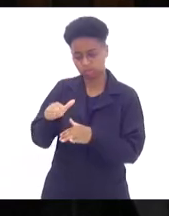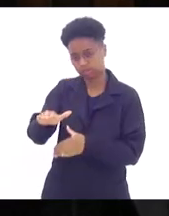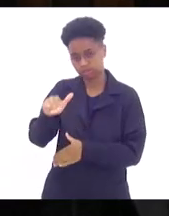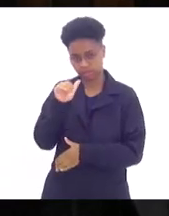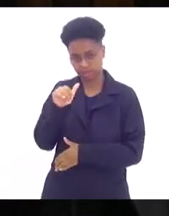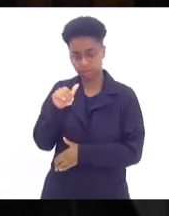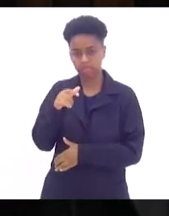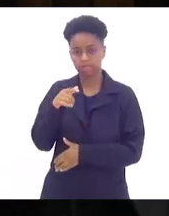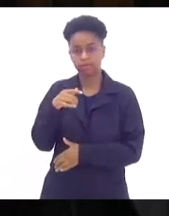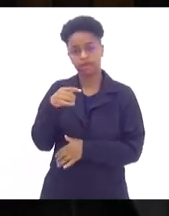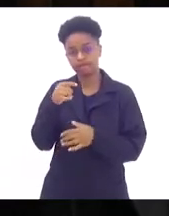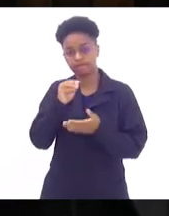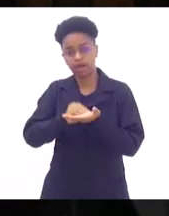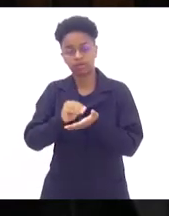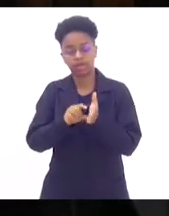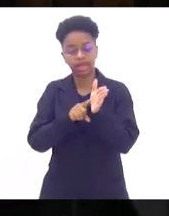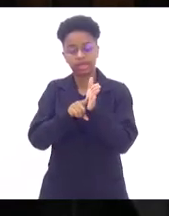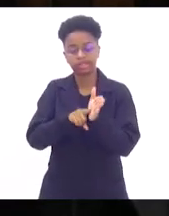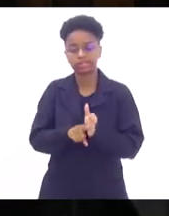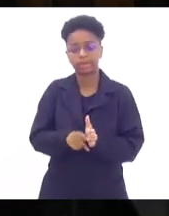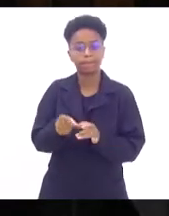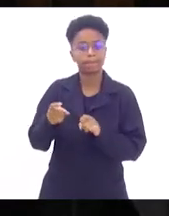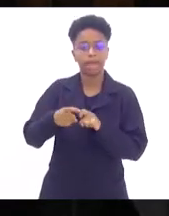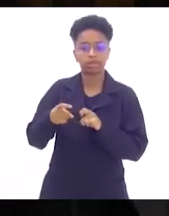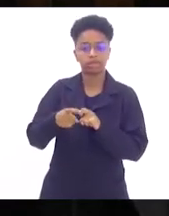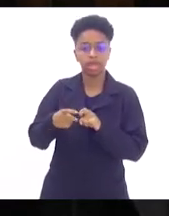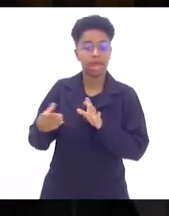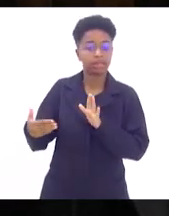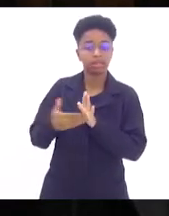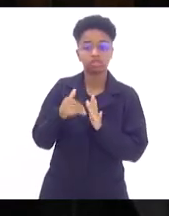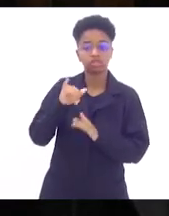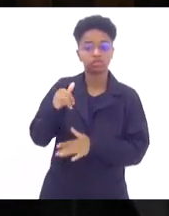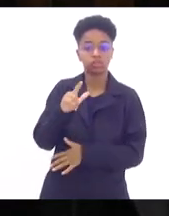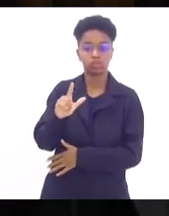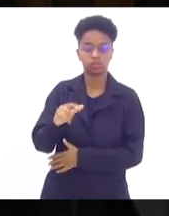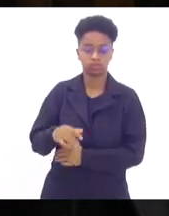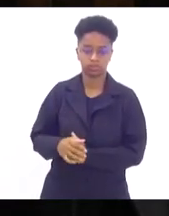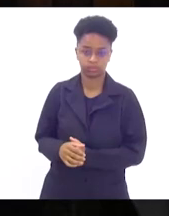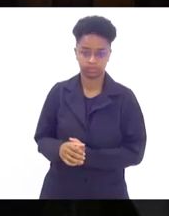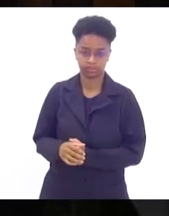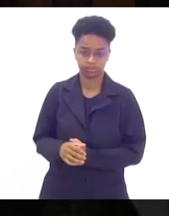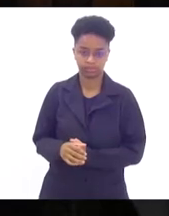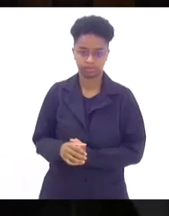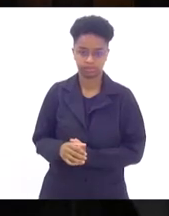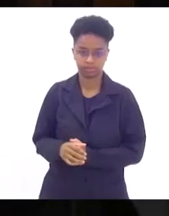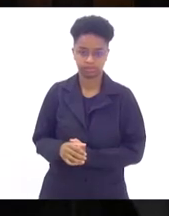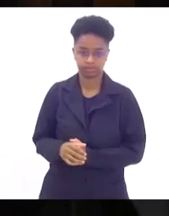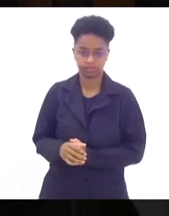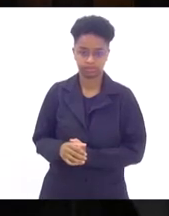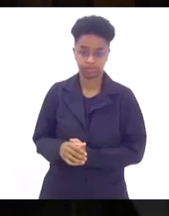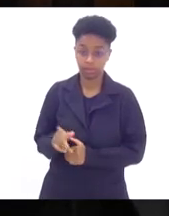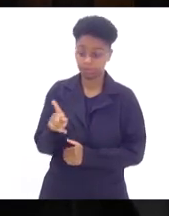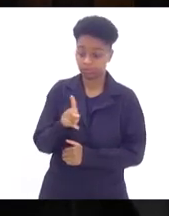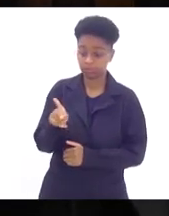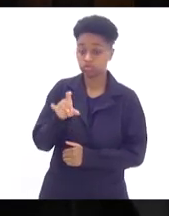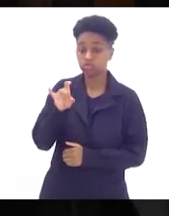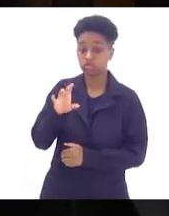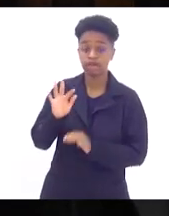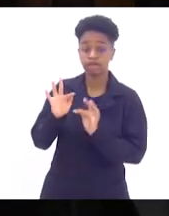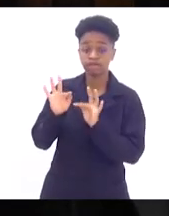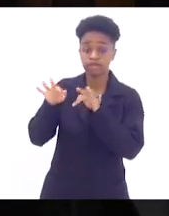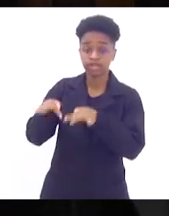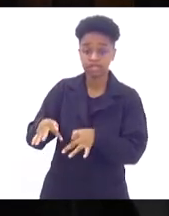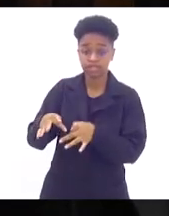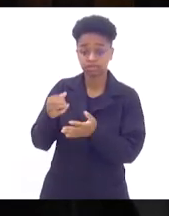com exame médico para ser feito até o mês de julho esses professores só vão terminar o seu